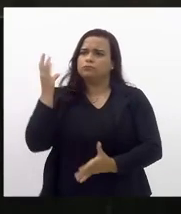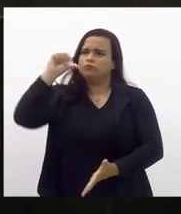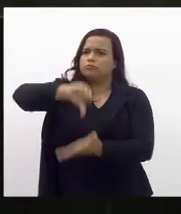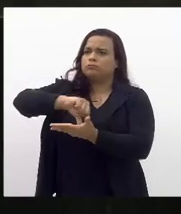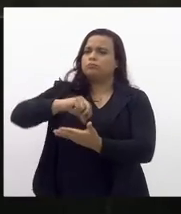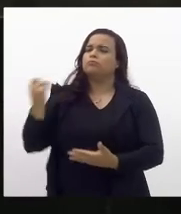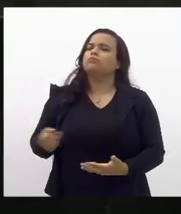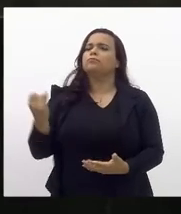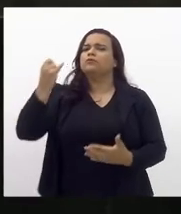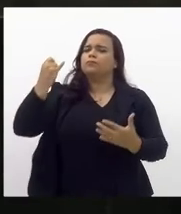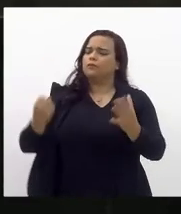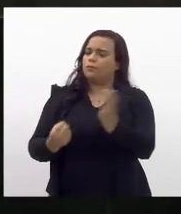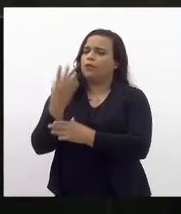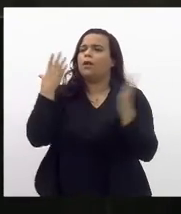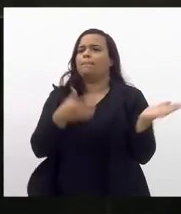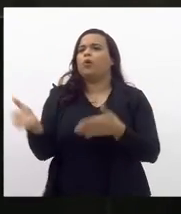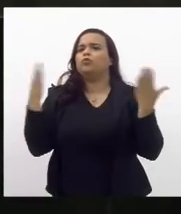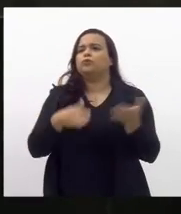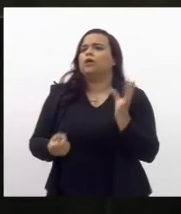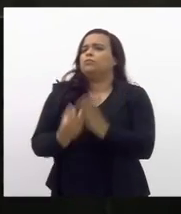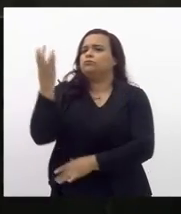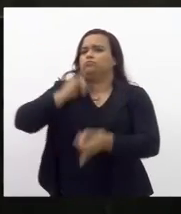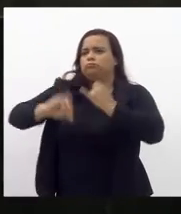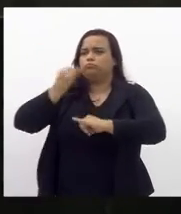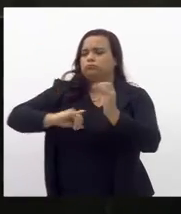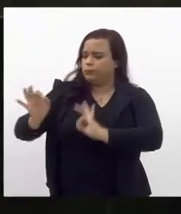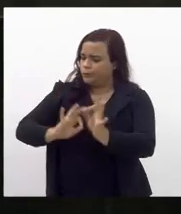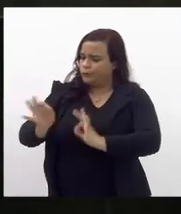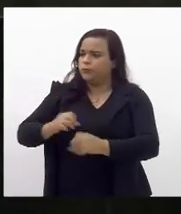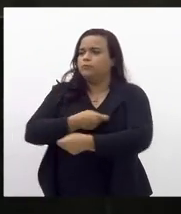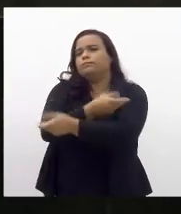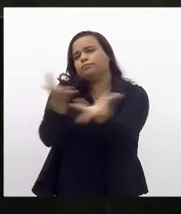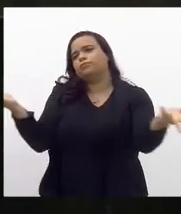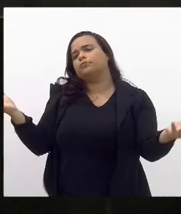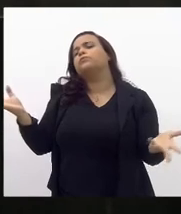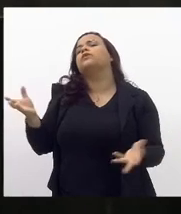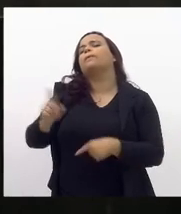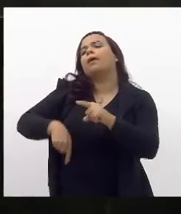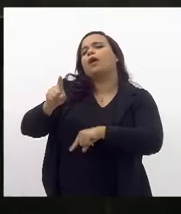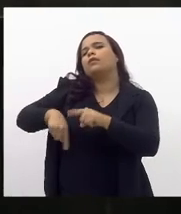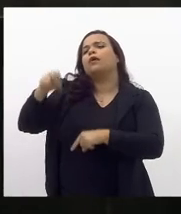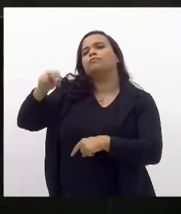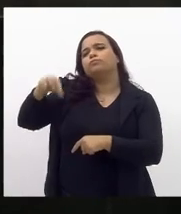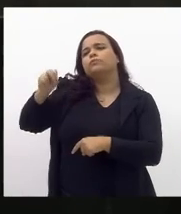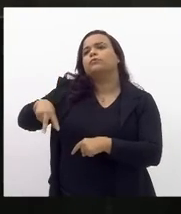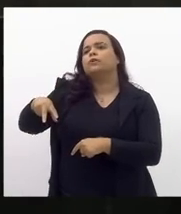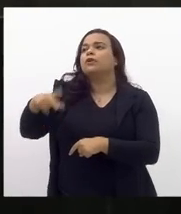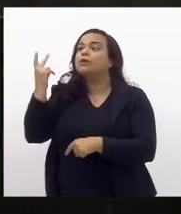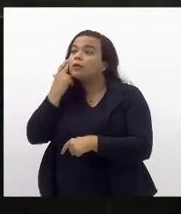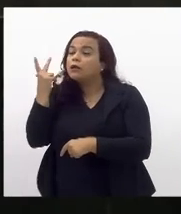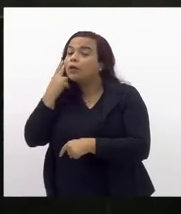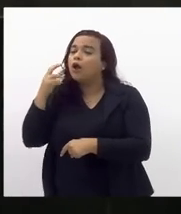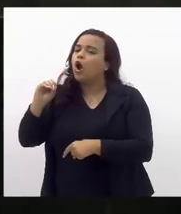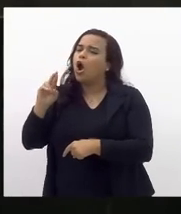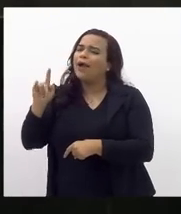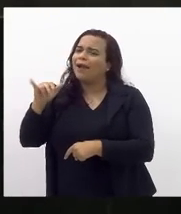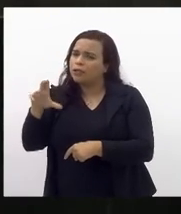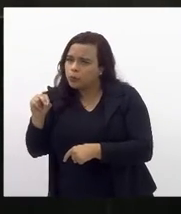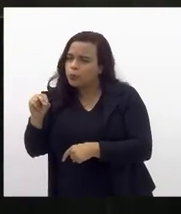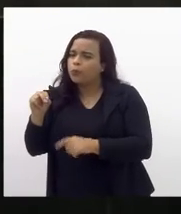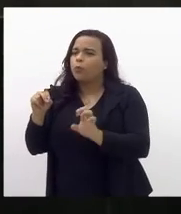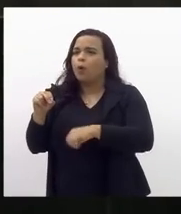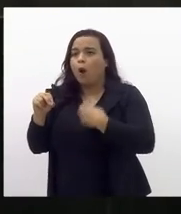polo de produção, formulação e distribuição de fertilizantes, seja de matriz orgânica, seja de matriz